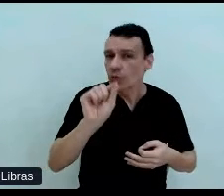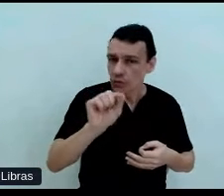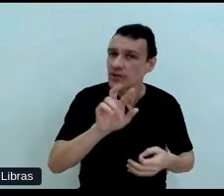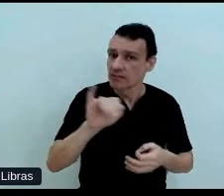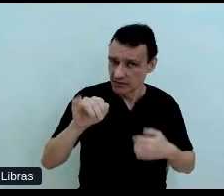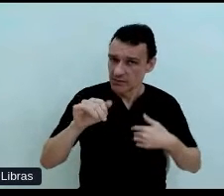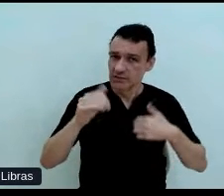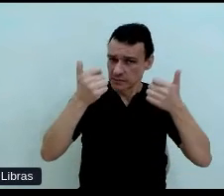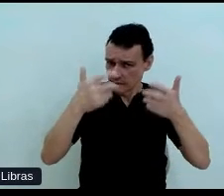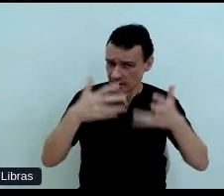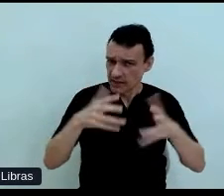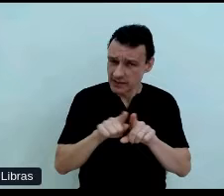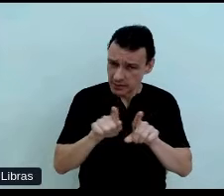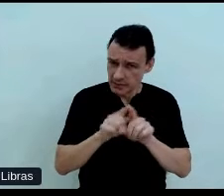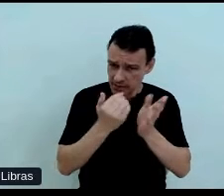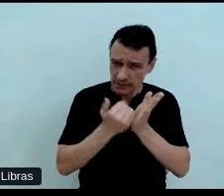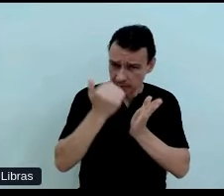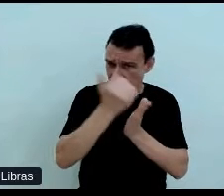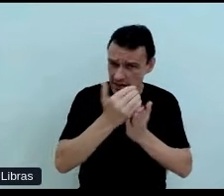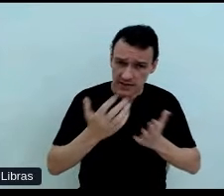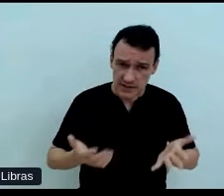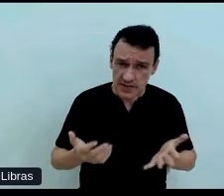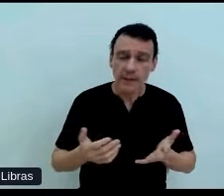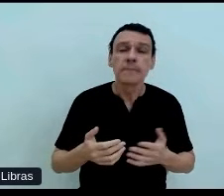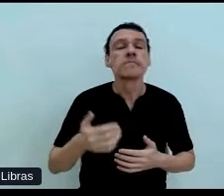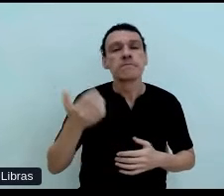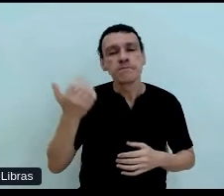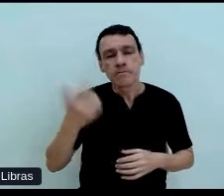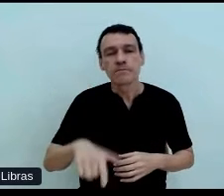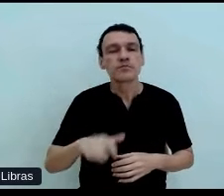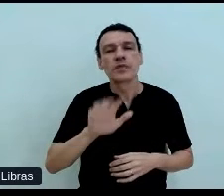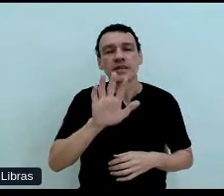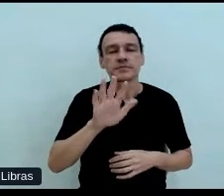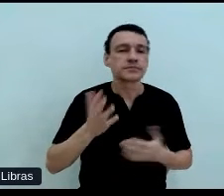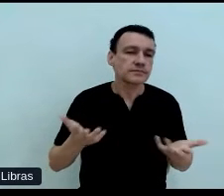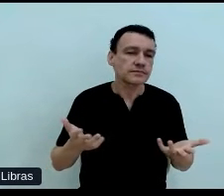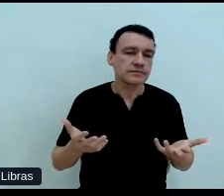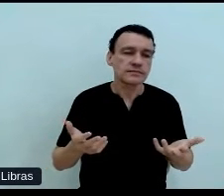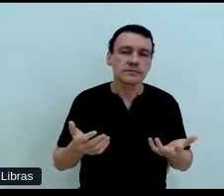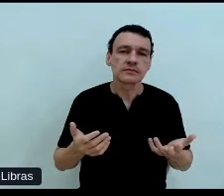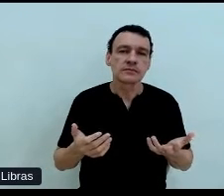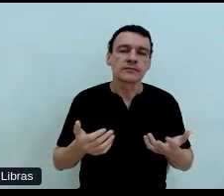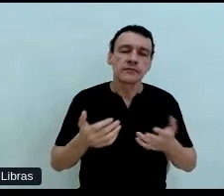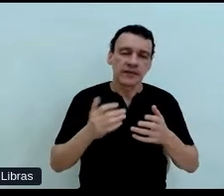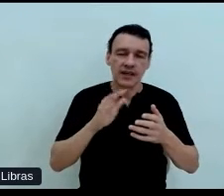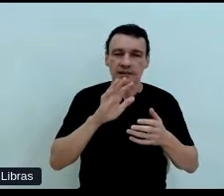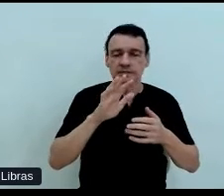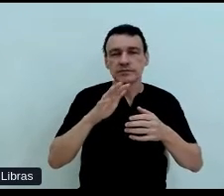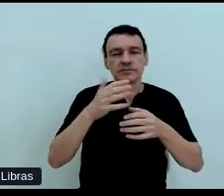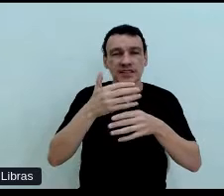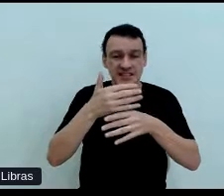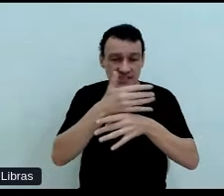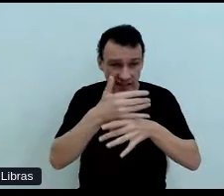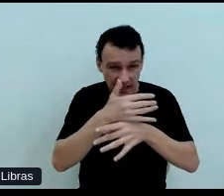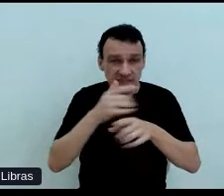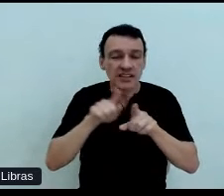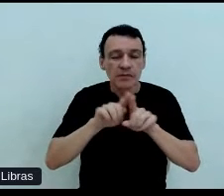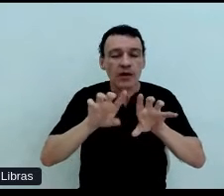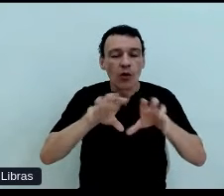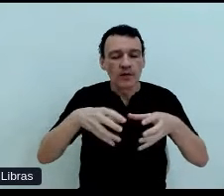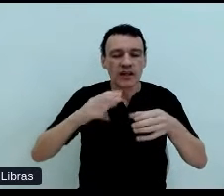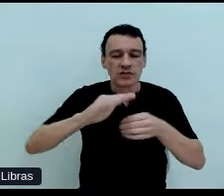ponto. Assim como a parte de cidades e comunidades sustentáveis,